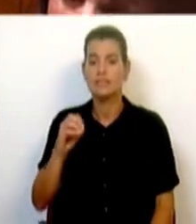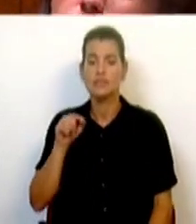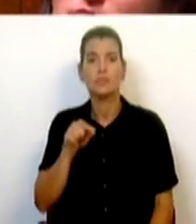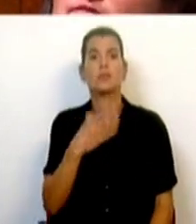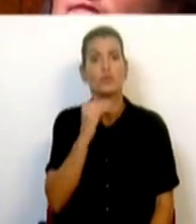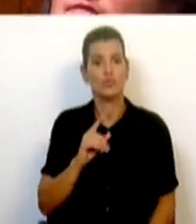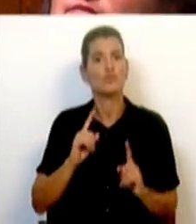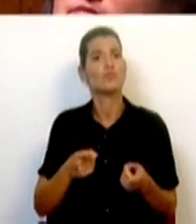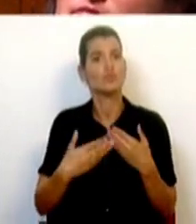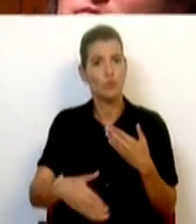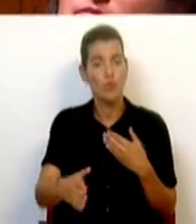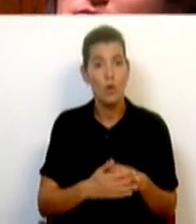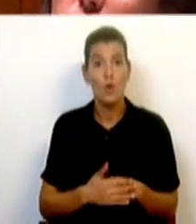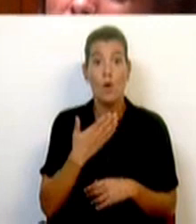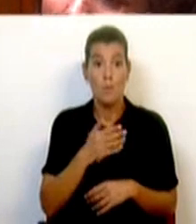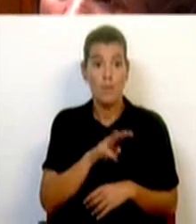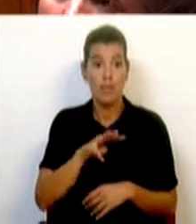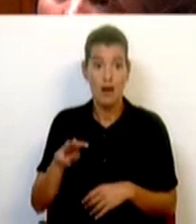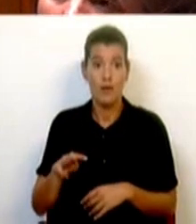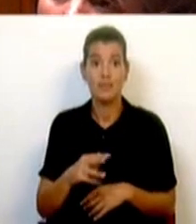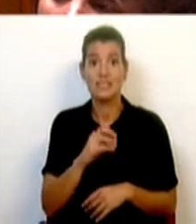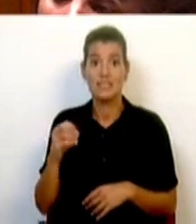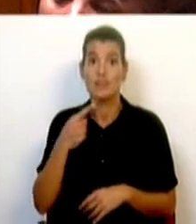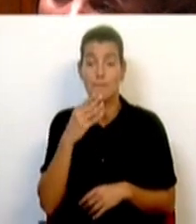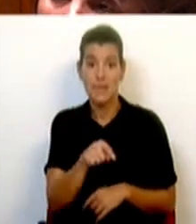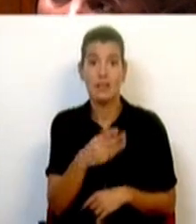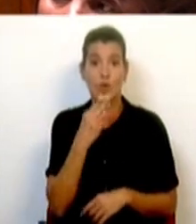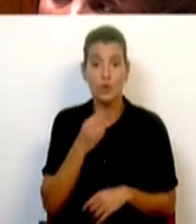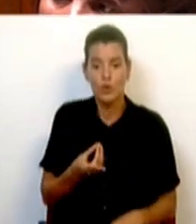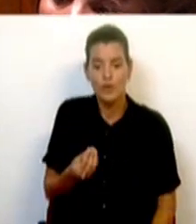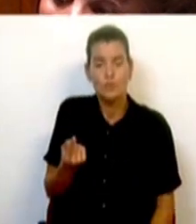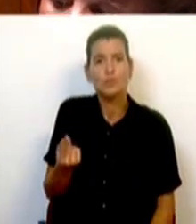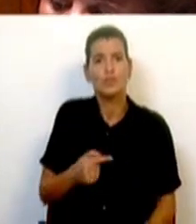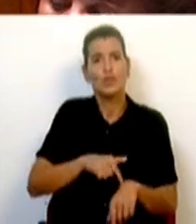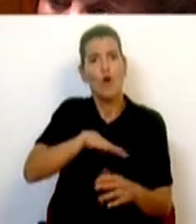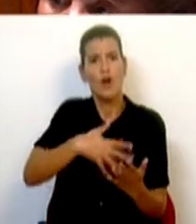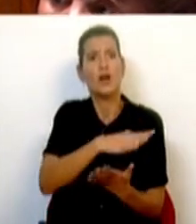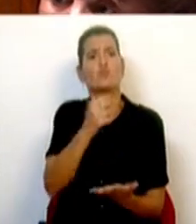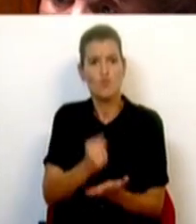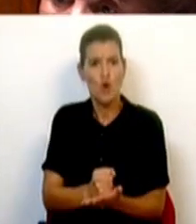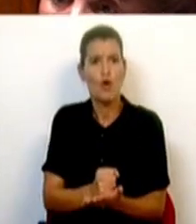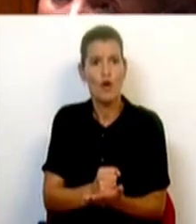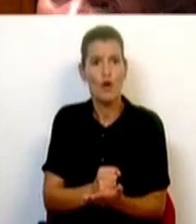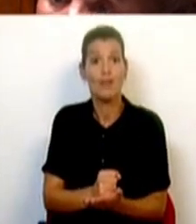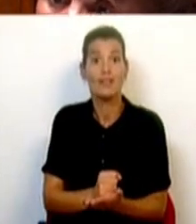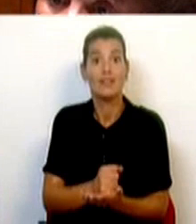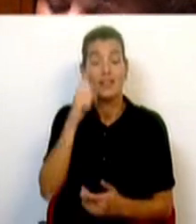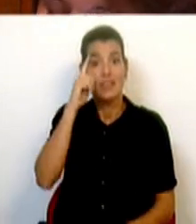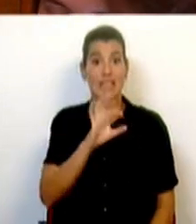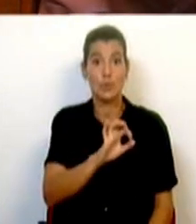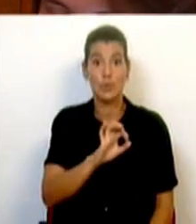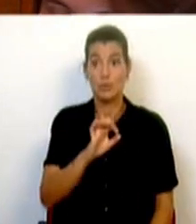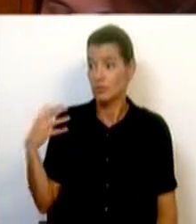alunos. E esse 1.300.000 alunos tinha 98% dos horários completos. E desde o dia 8